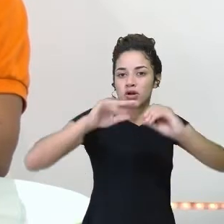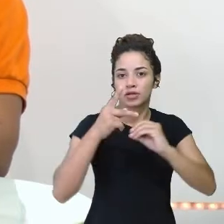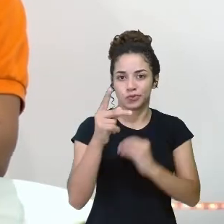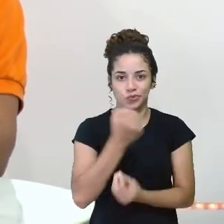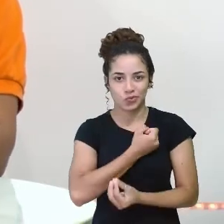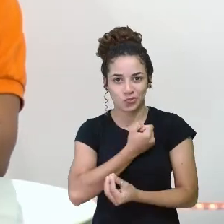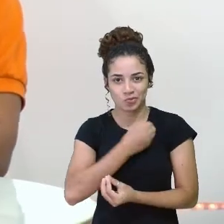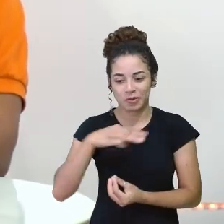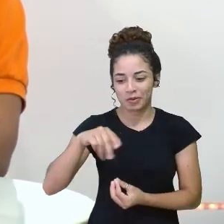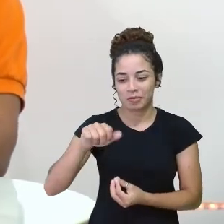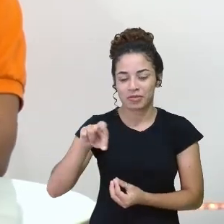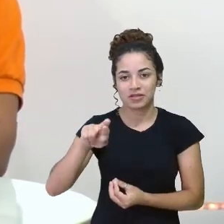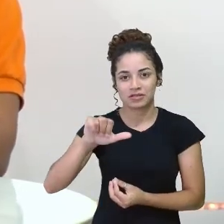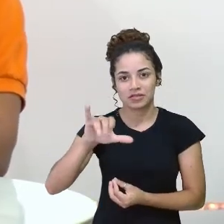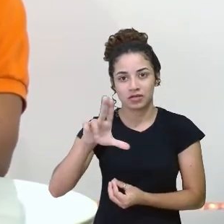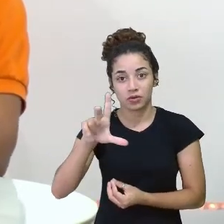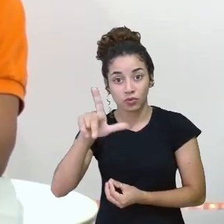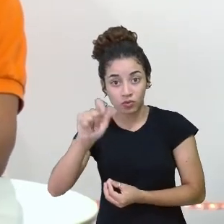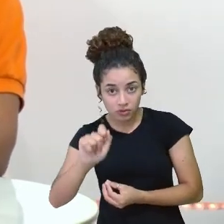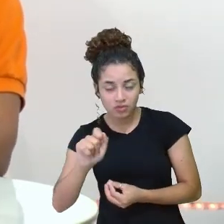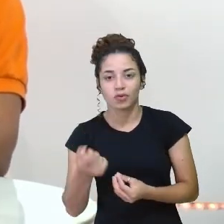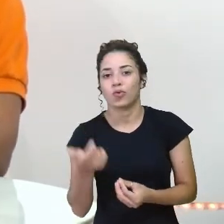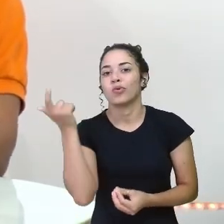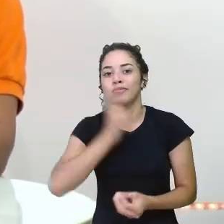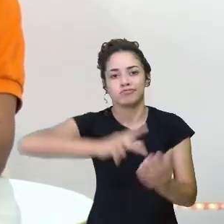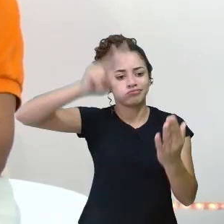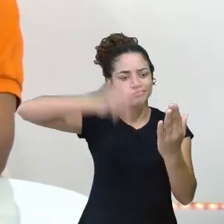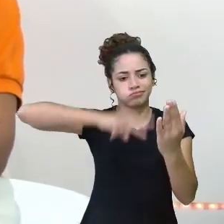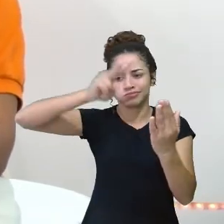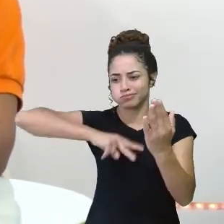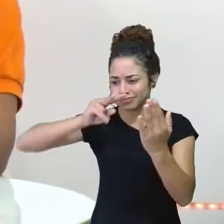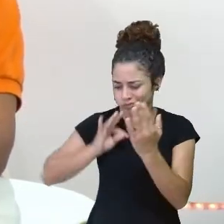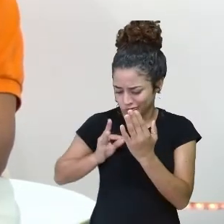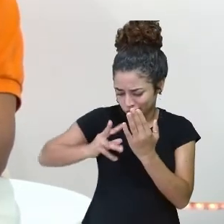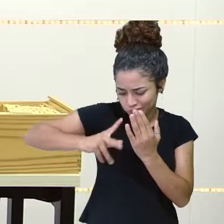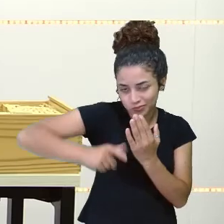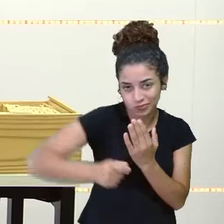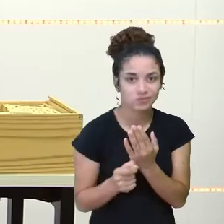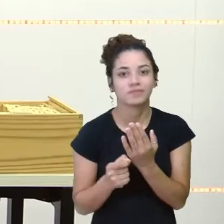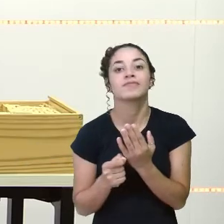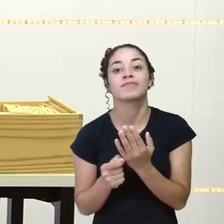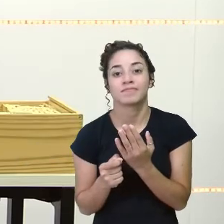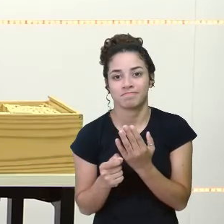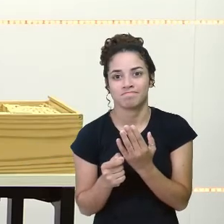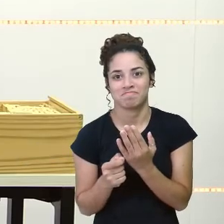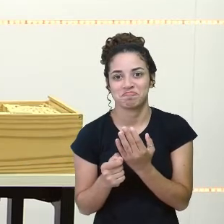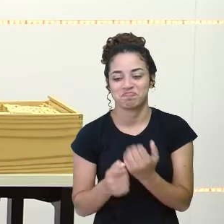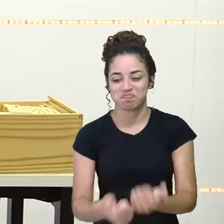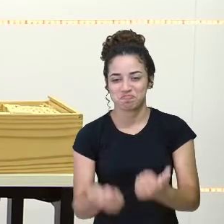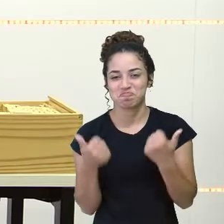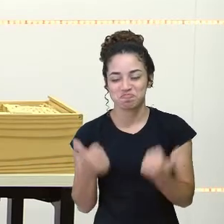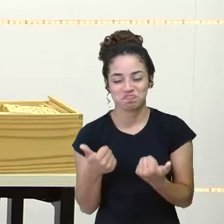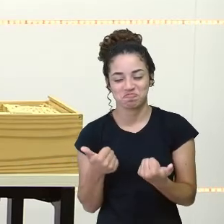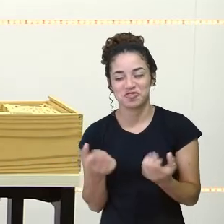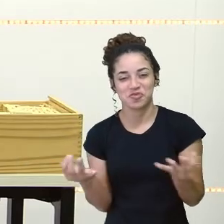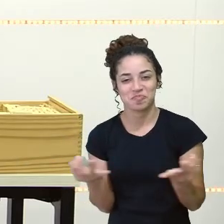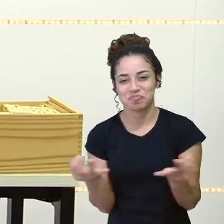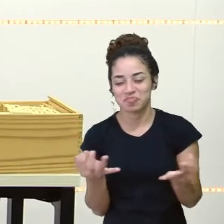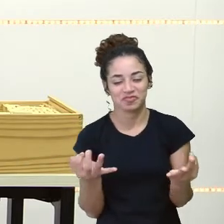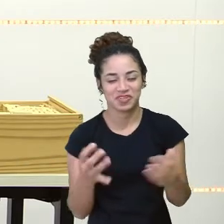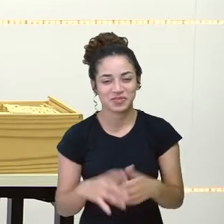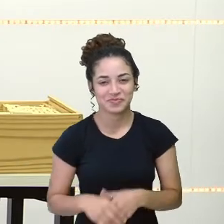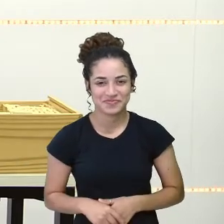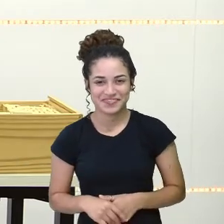aí todos os livros da árvore, poder ler à vontade. Estou certa? Mais que correta, como sempre, né?